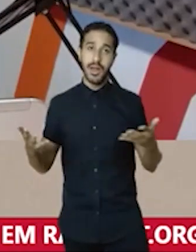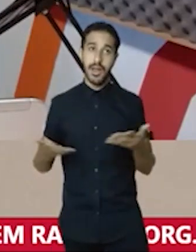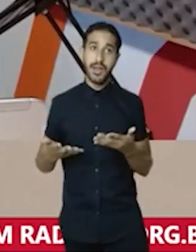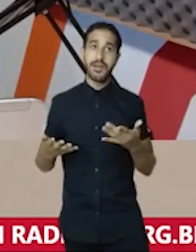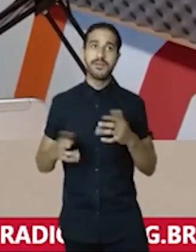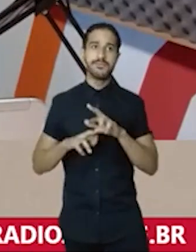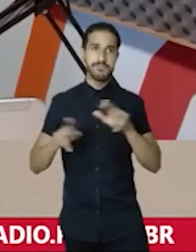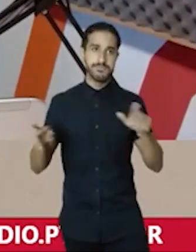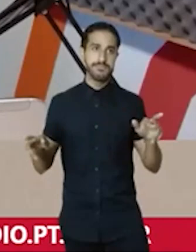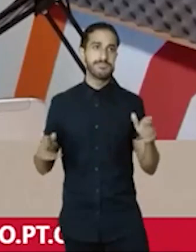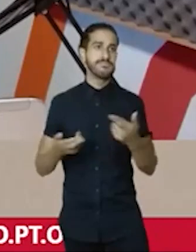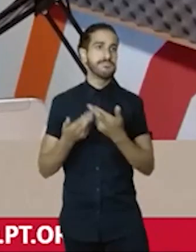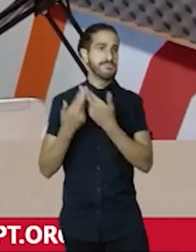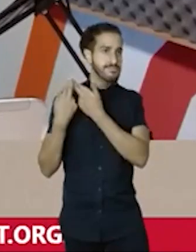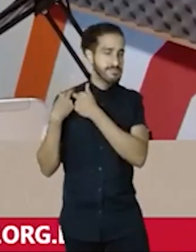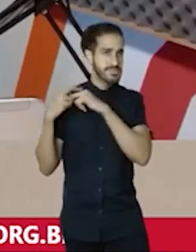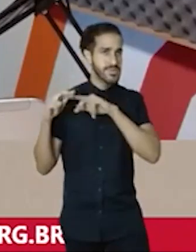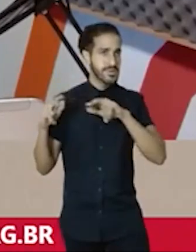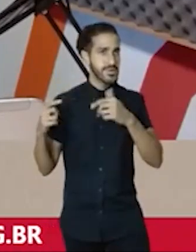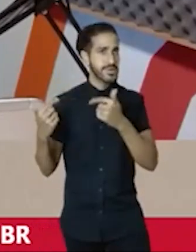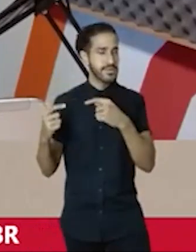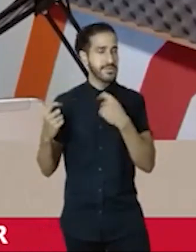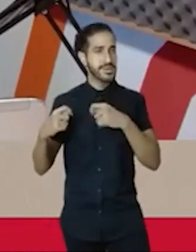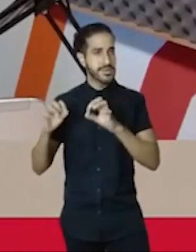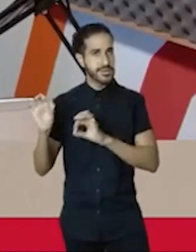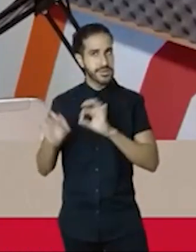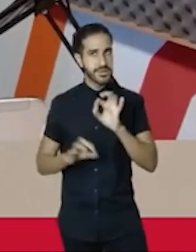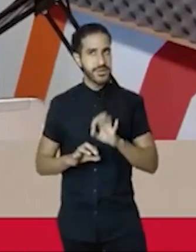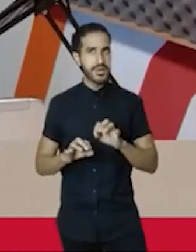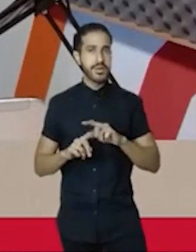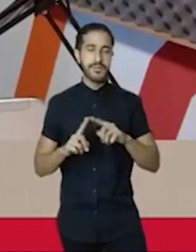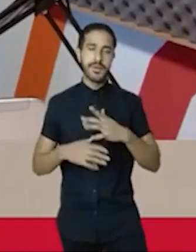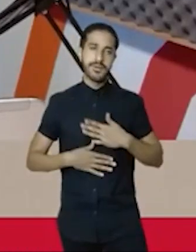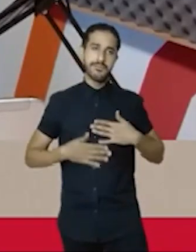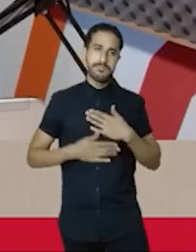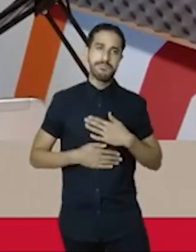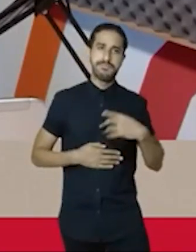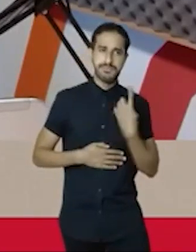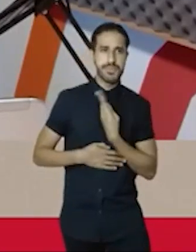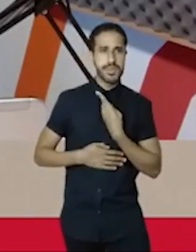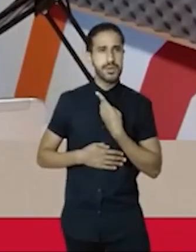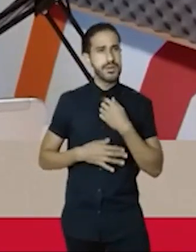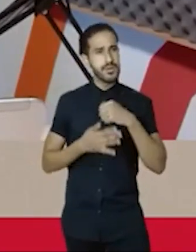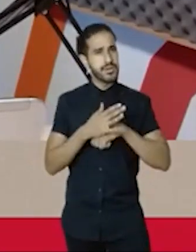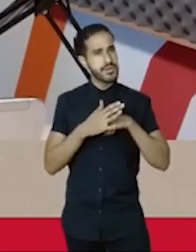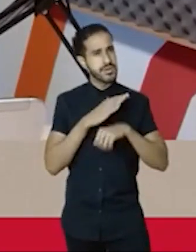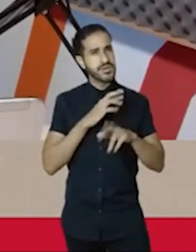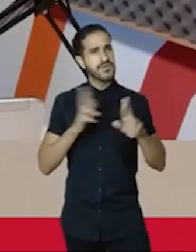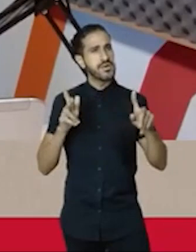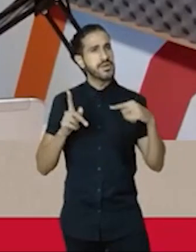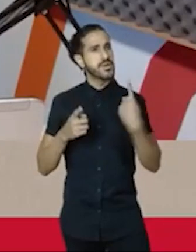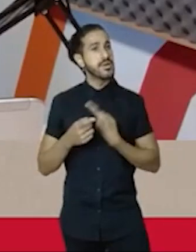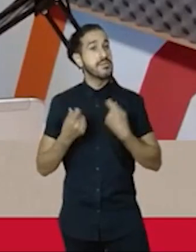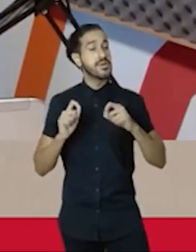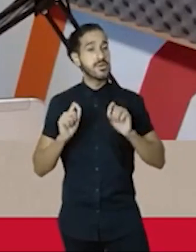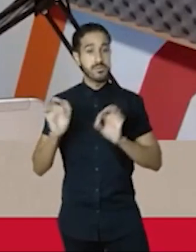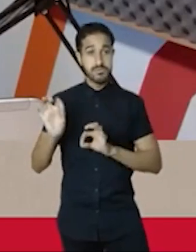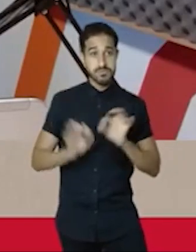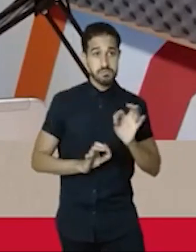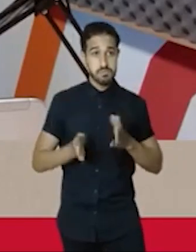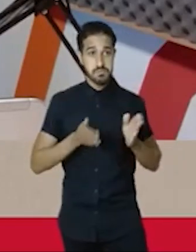muita tarefa, muito dever de casa, mas muito prazer, a gente busca um mundo diferente. Para isso, a gente precisa também estar